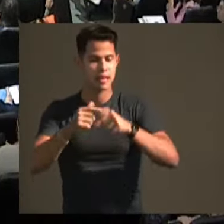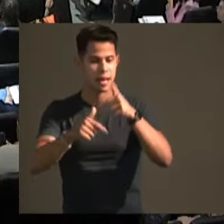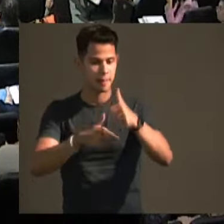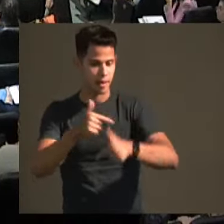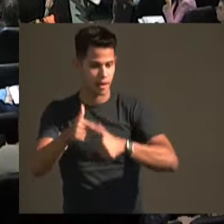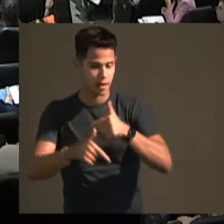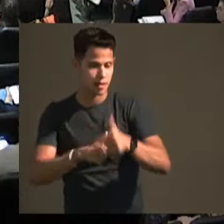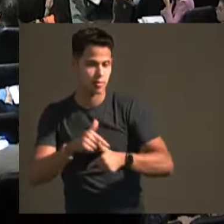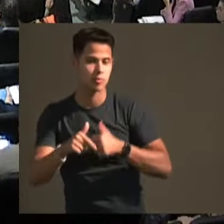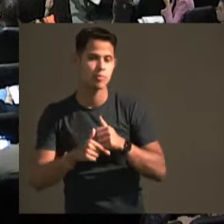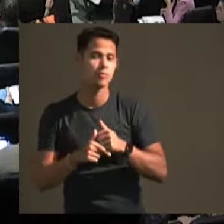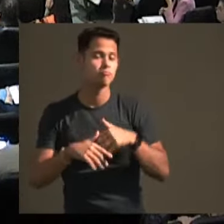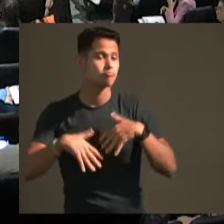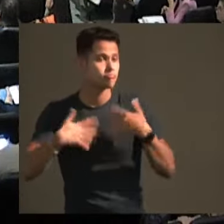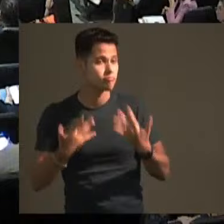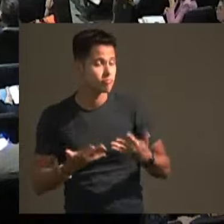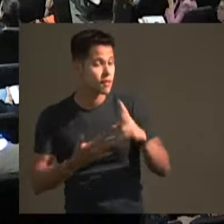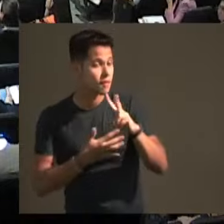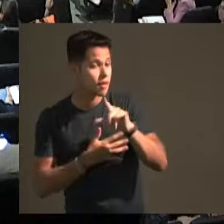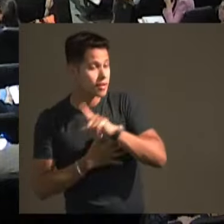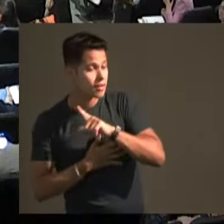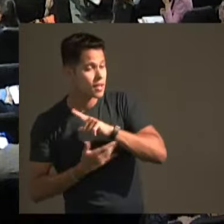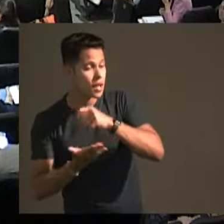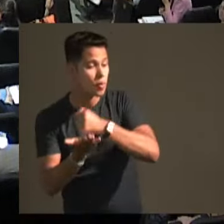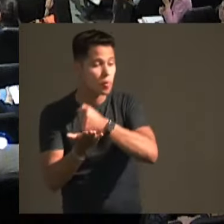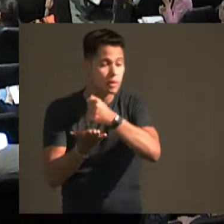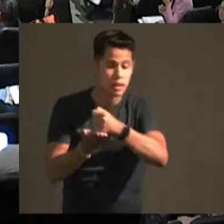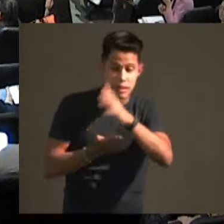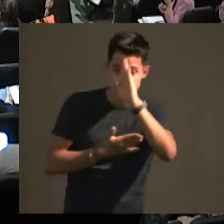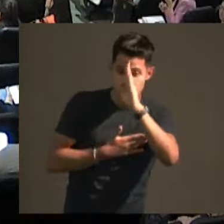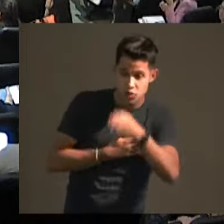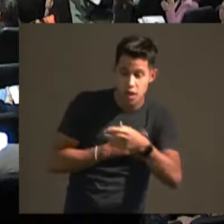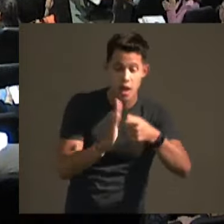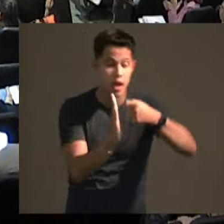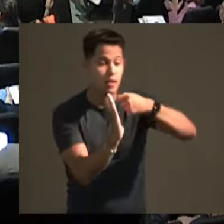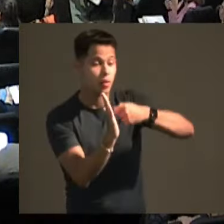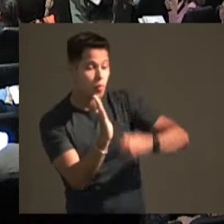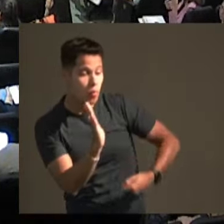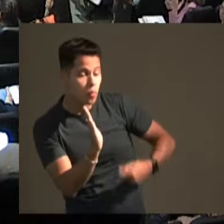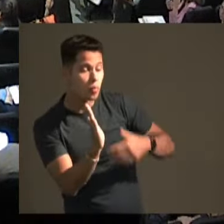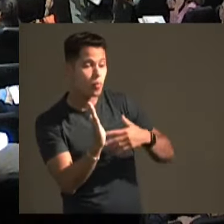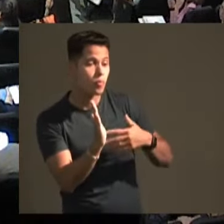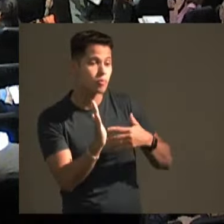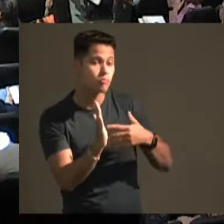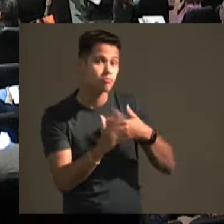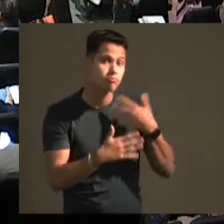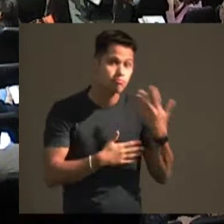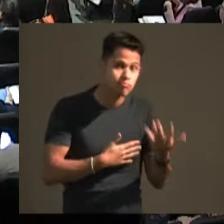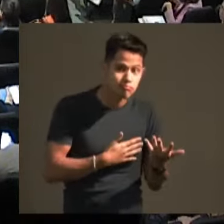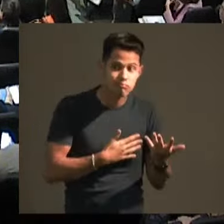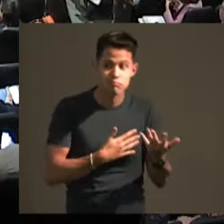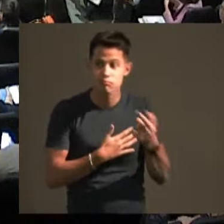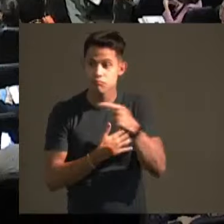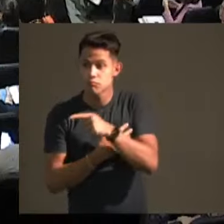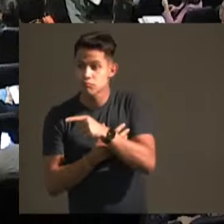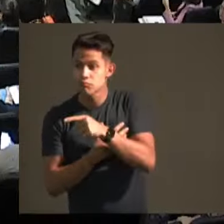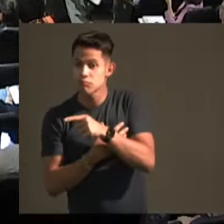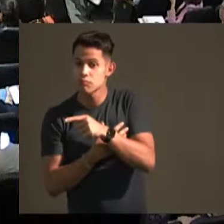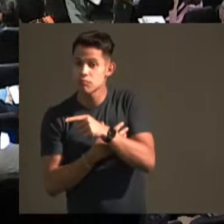vai ter, vamos dizer, uma contratação direta, um concurso público, ou vão ser a nível